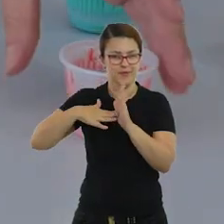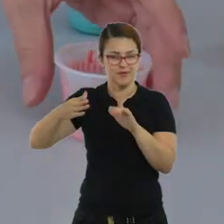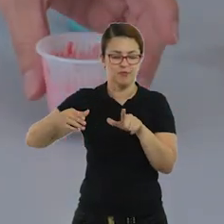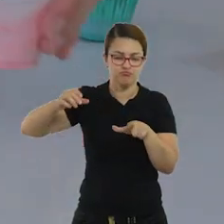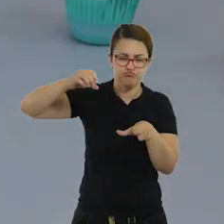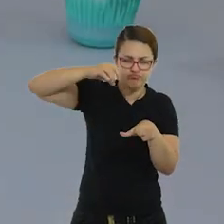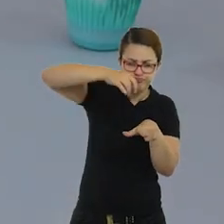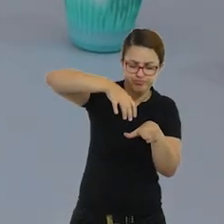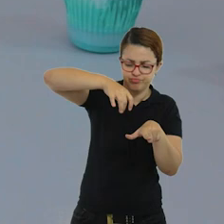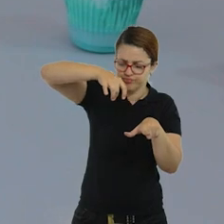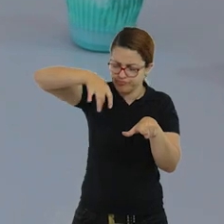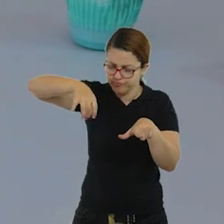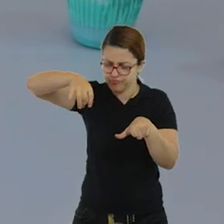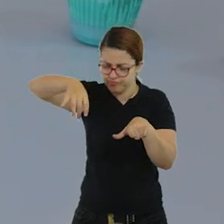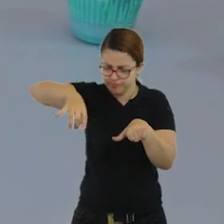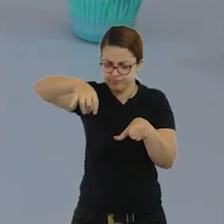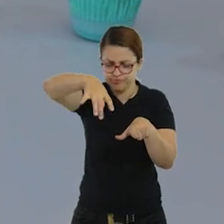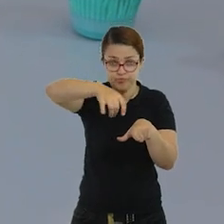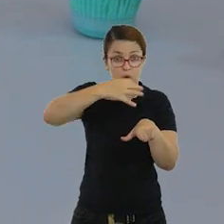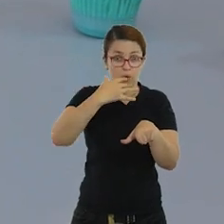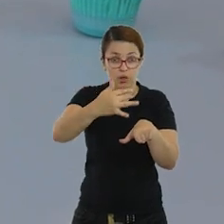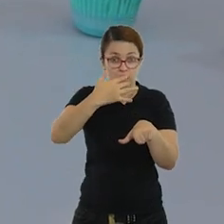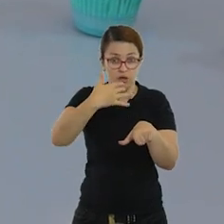colorido, faça de várias cores que você tiver,